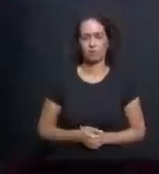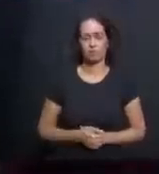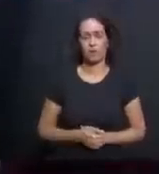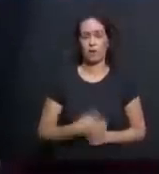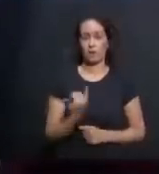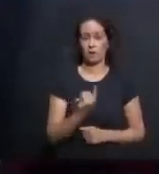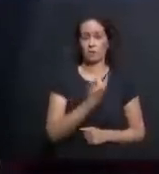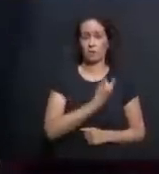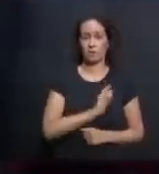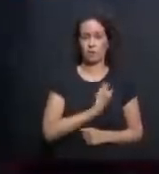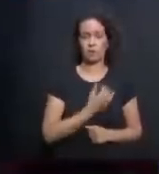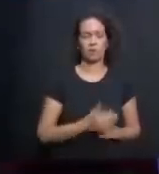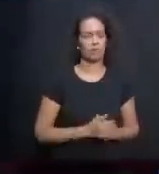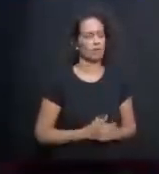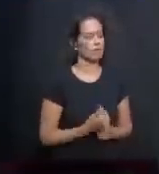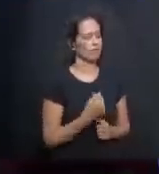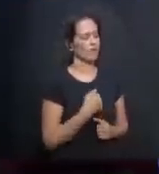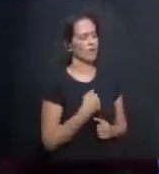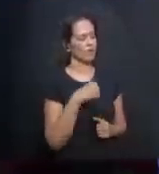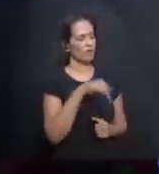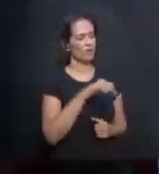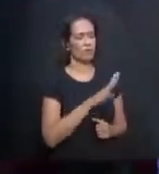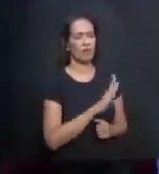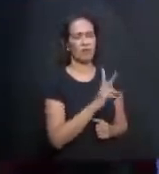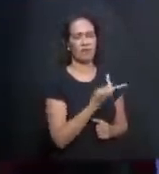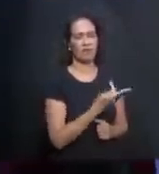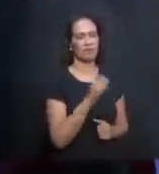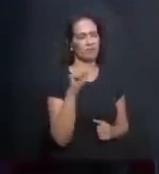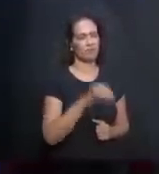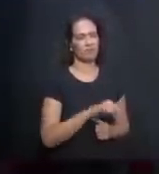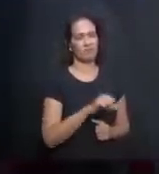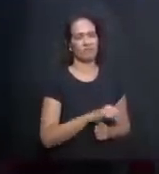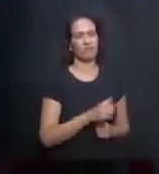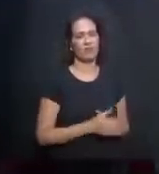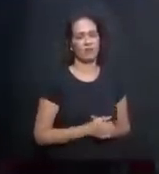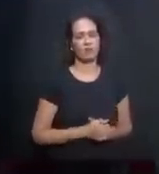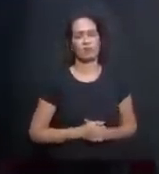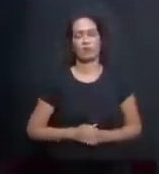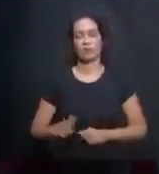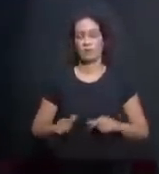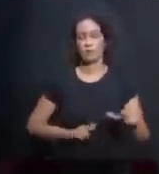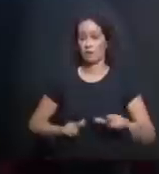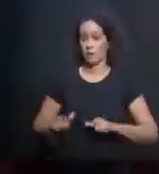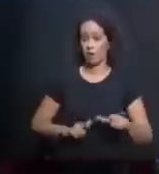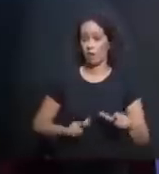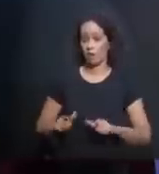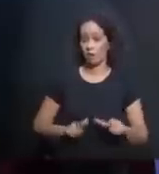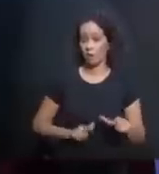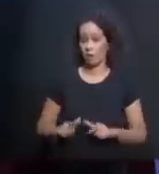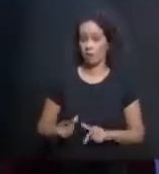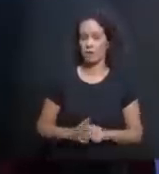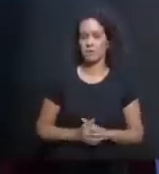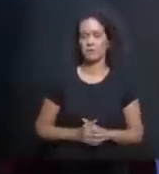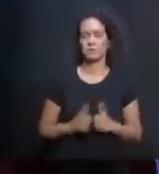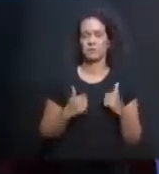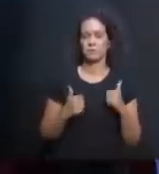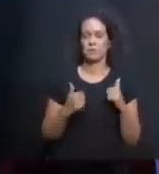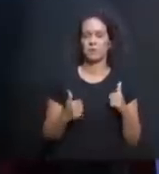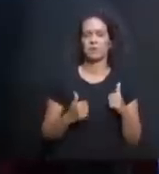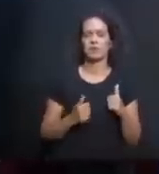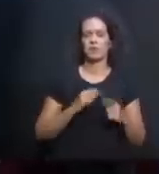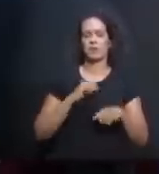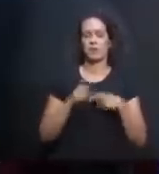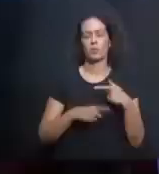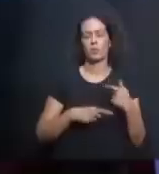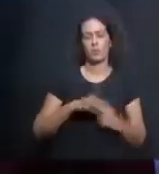velho. Eu vou morrer se eu ficar em Belo Horizonte. Trabalhando num emprego muito bacana, o Senhor o enviou para o Nepal. Outro lado